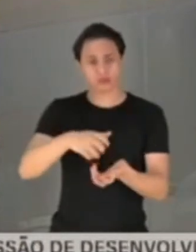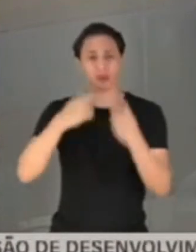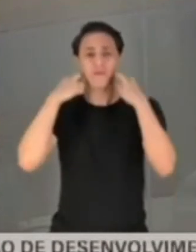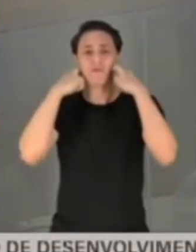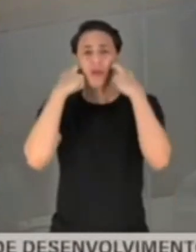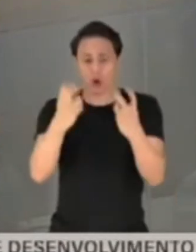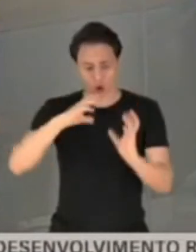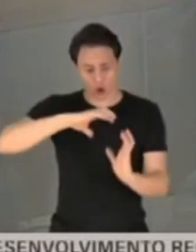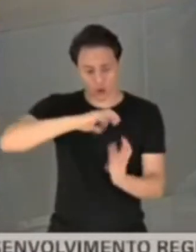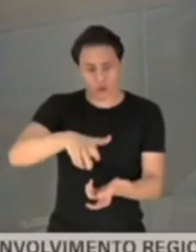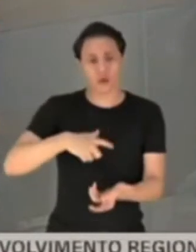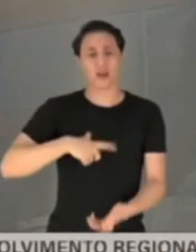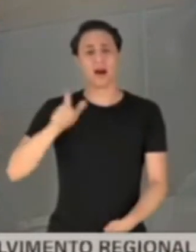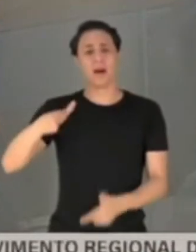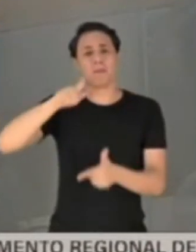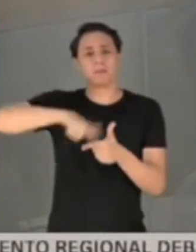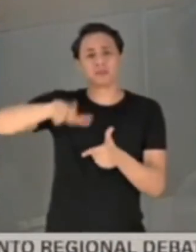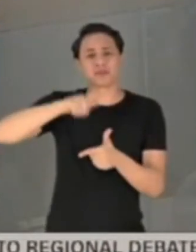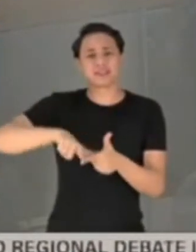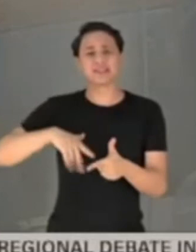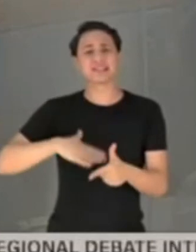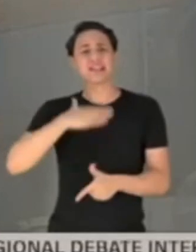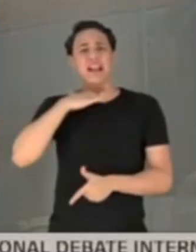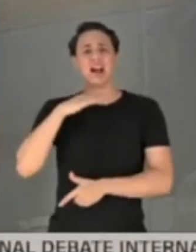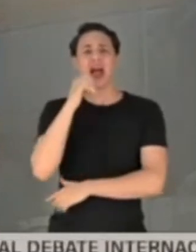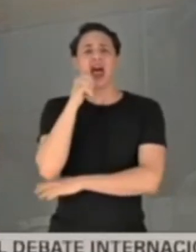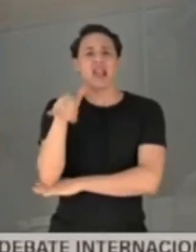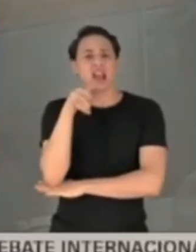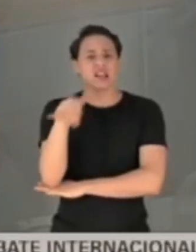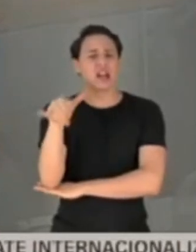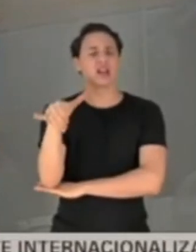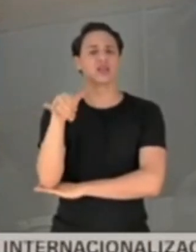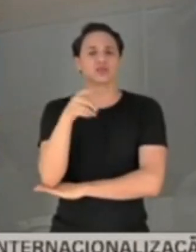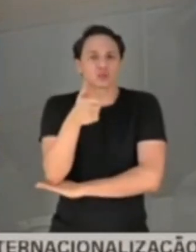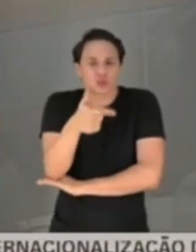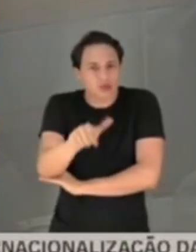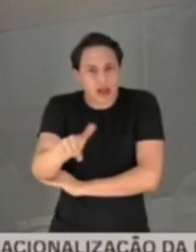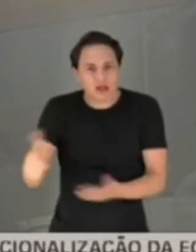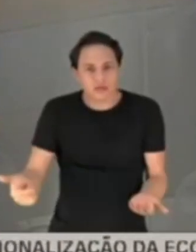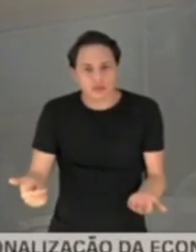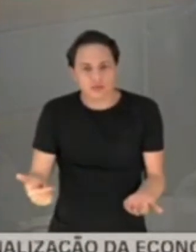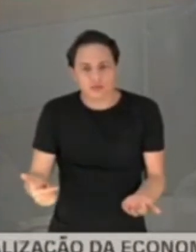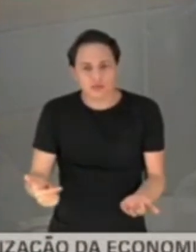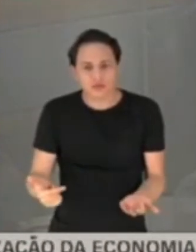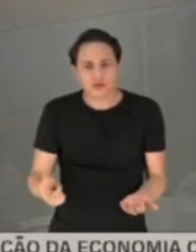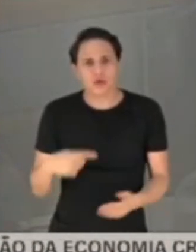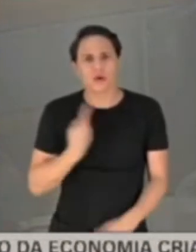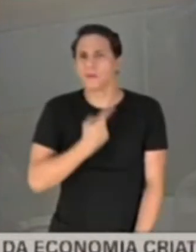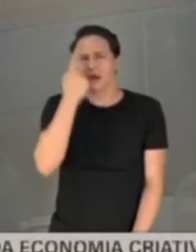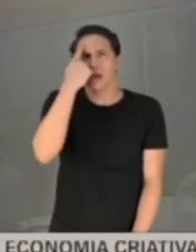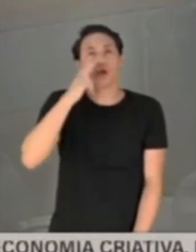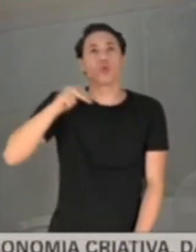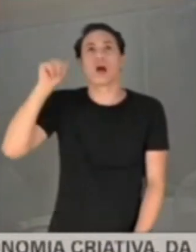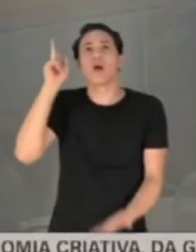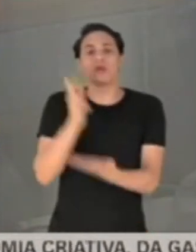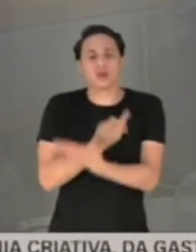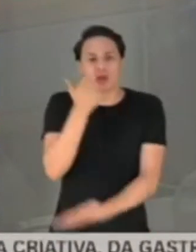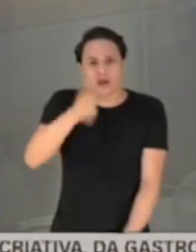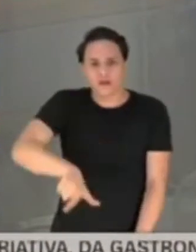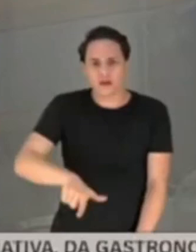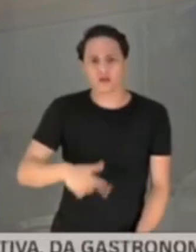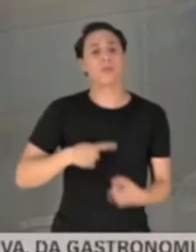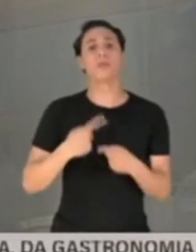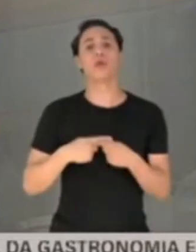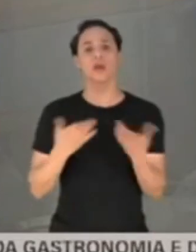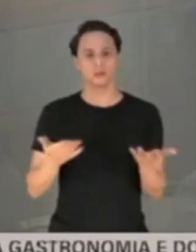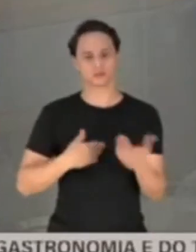Uma crise energética, apagão. Coisa que a gente pensava que nunca ia mais acontecer. Por quê? Porque